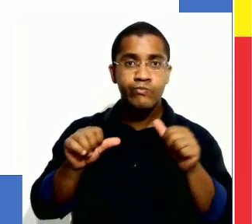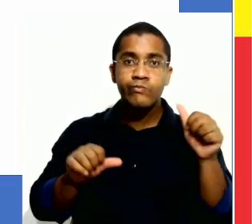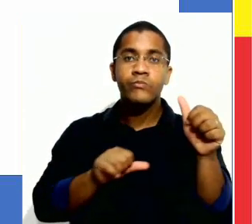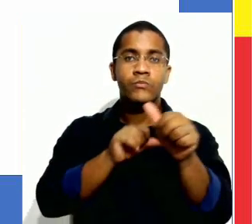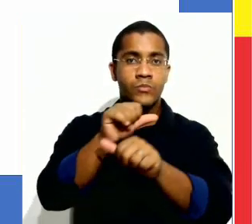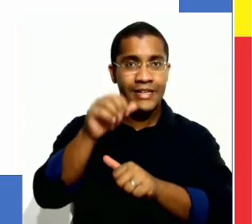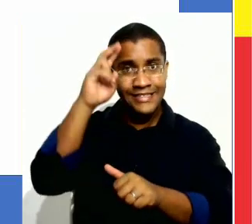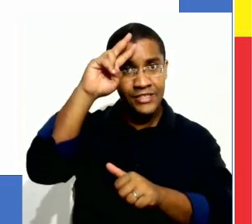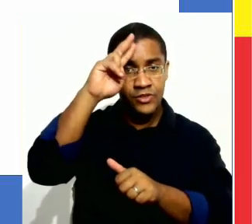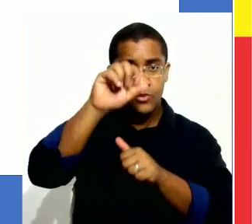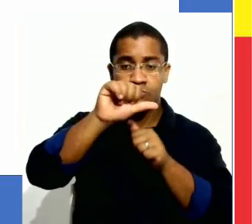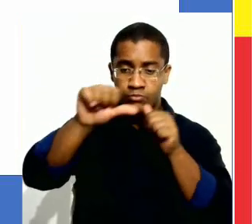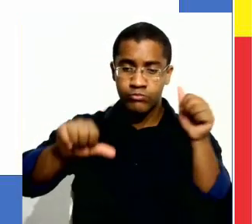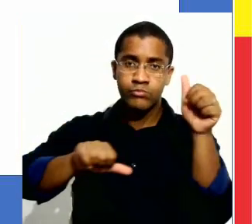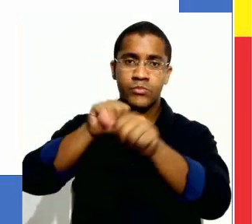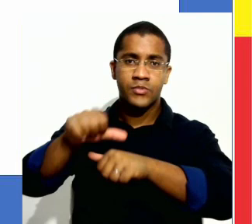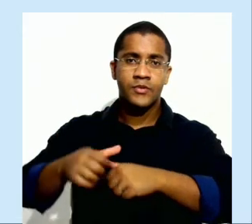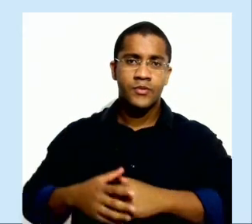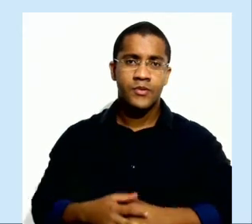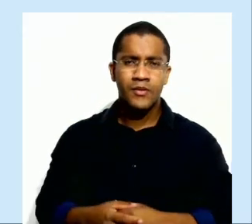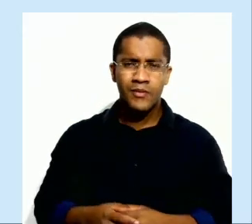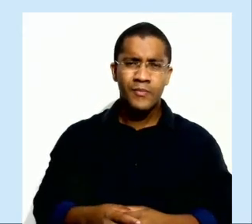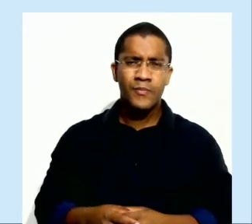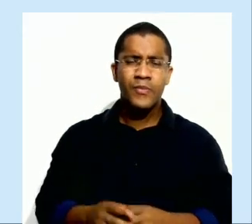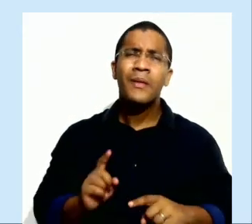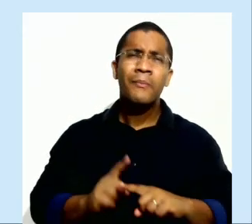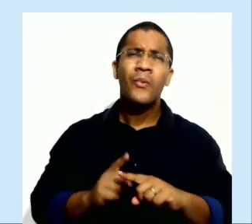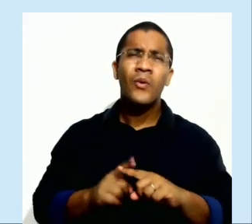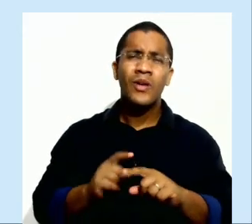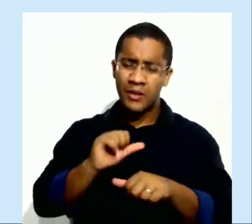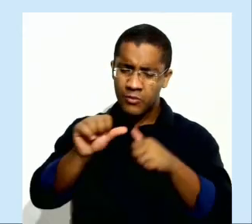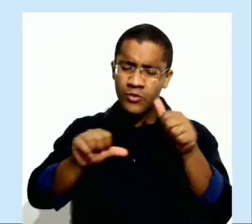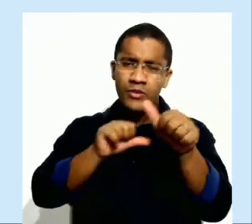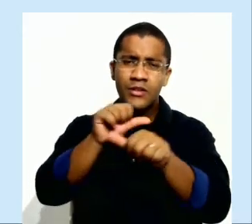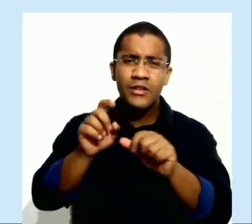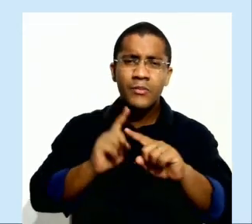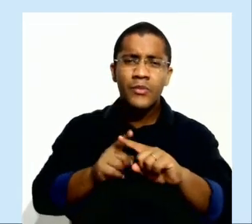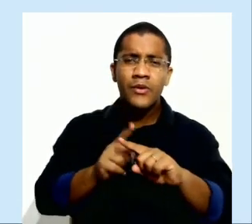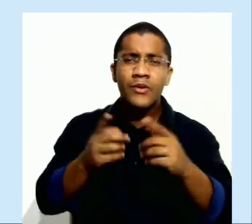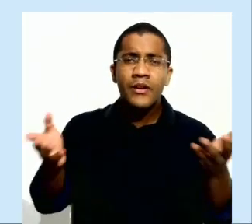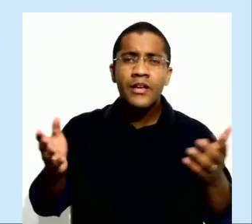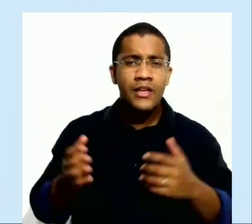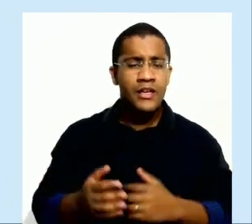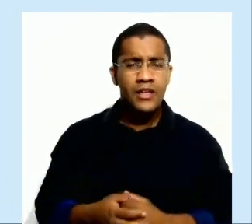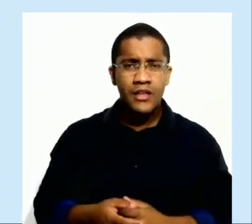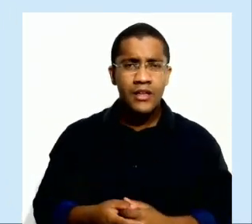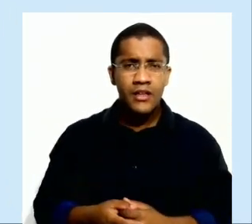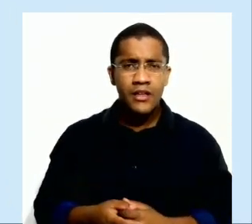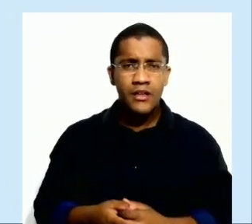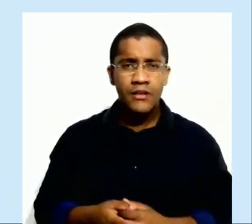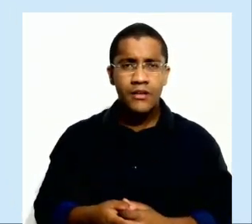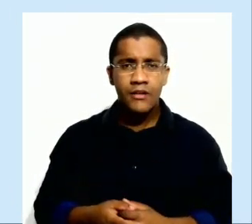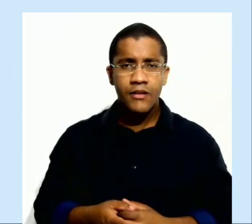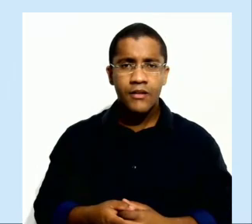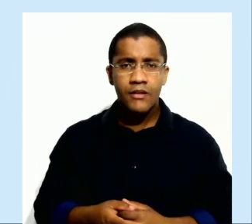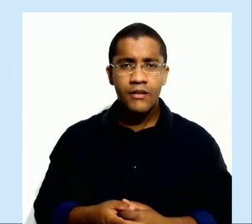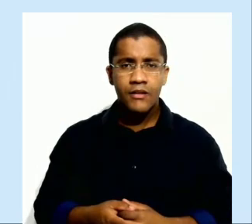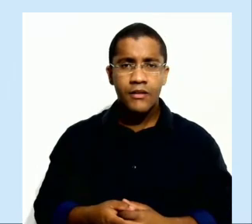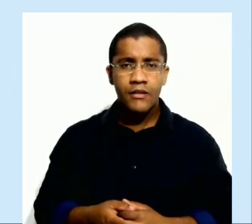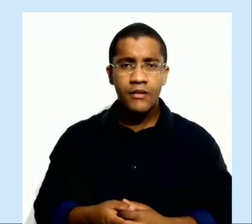mudaria o curso da história. Por que mudaria o curso da história?